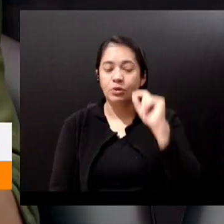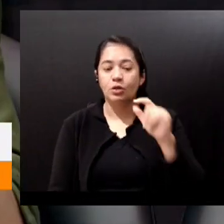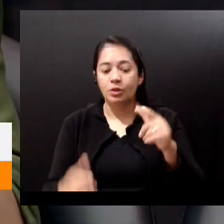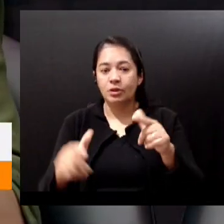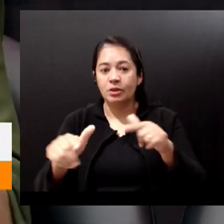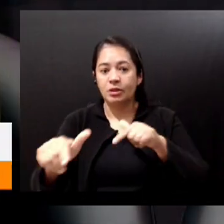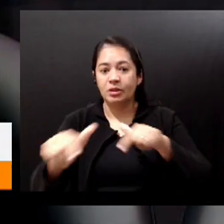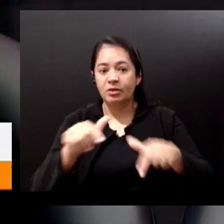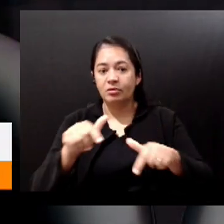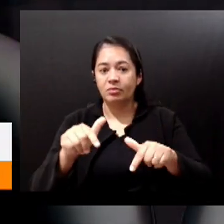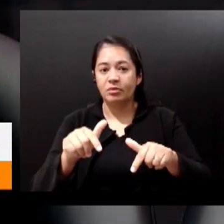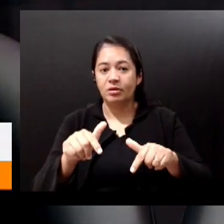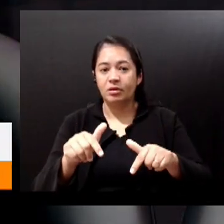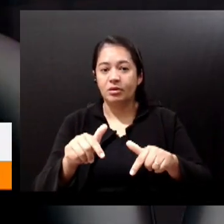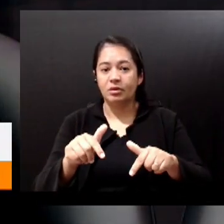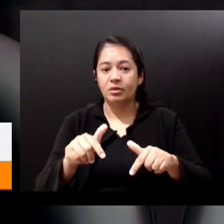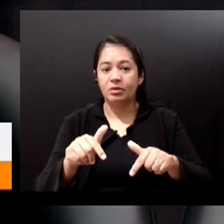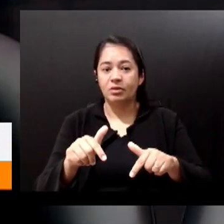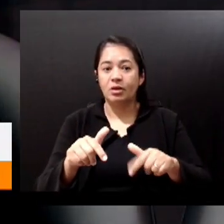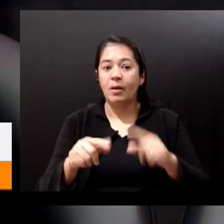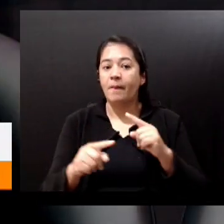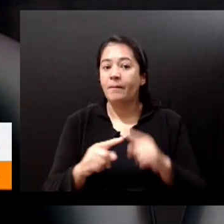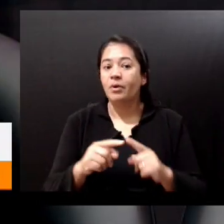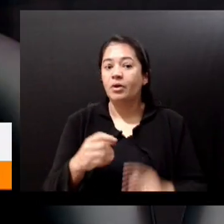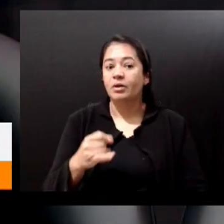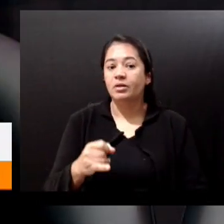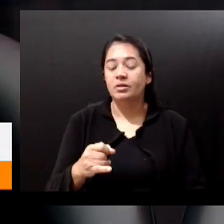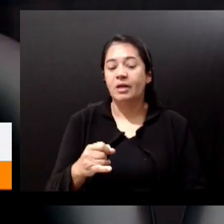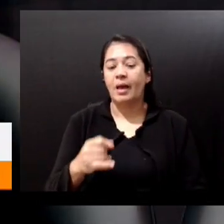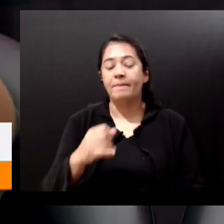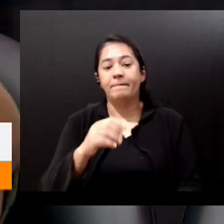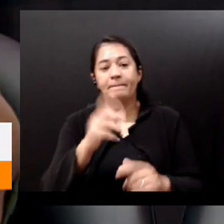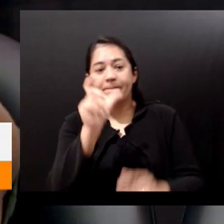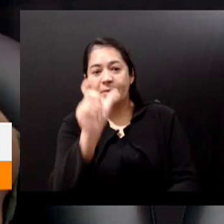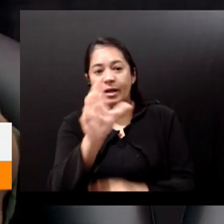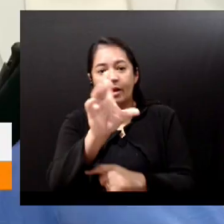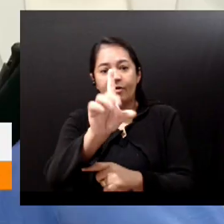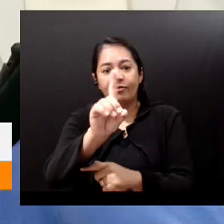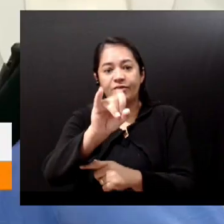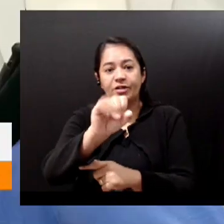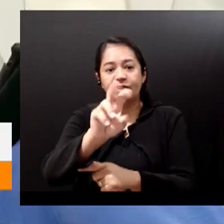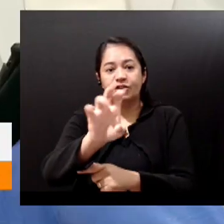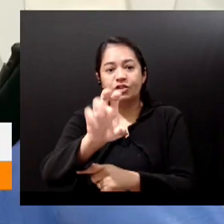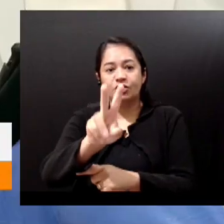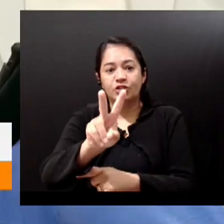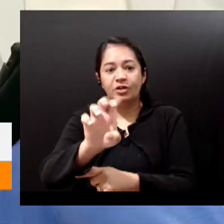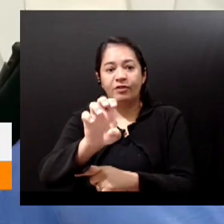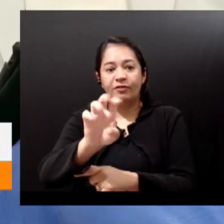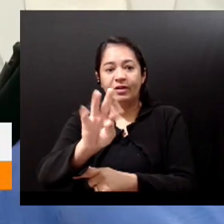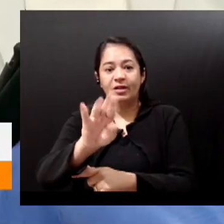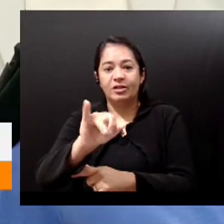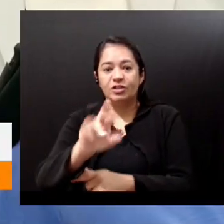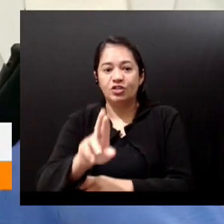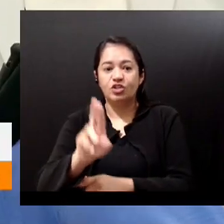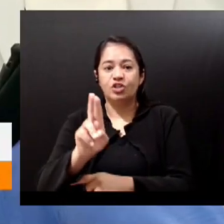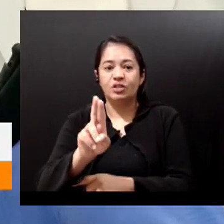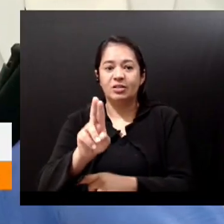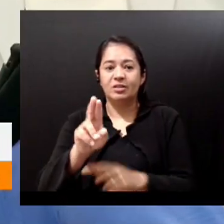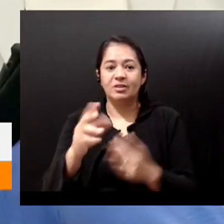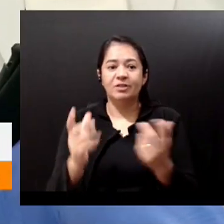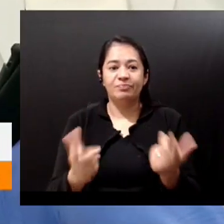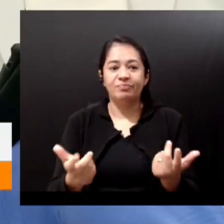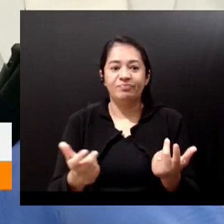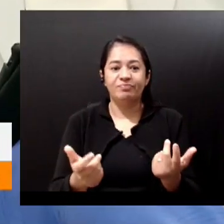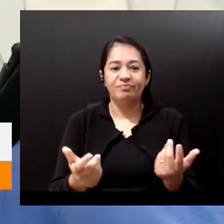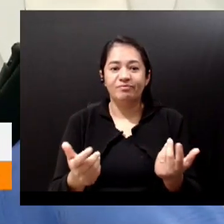traz um problema. A palavra divertir, ela tem a sua origem na mesma palavra, por exemplo, distrair. Divertir o dia ali é ao lado